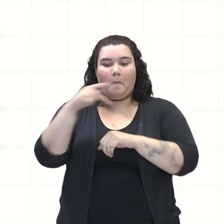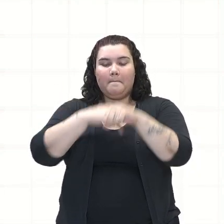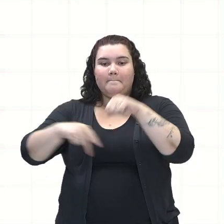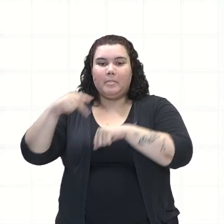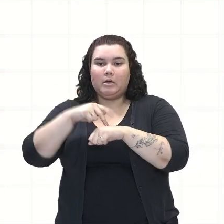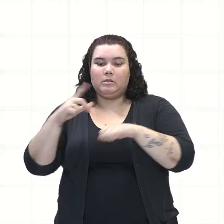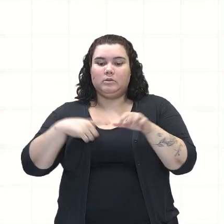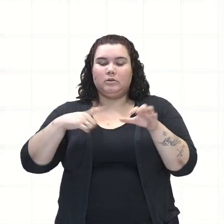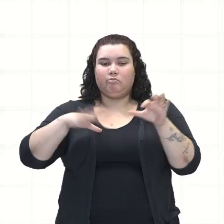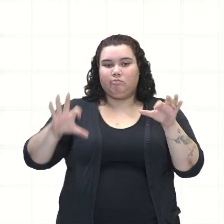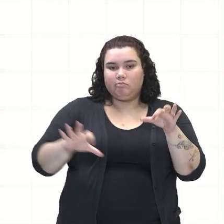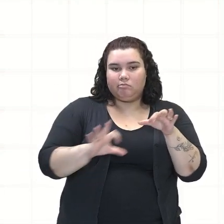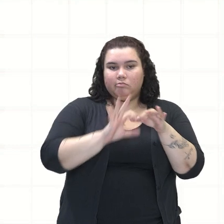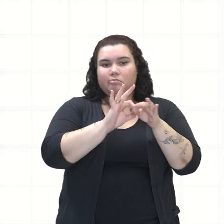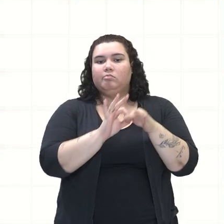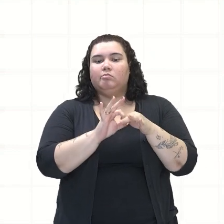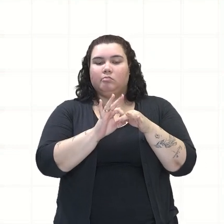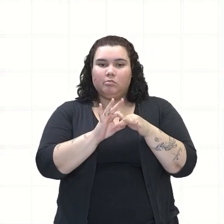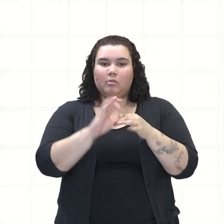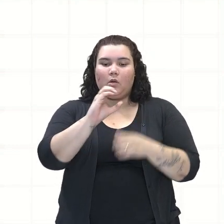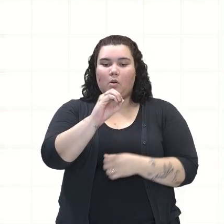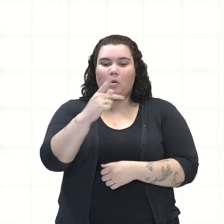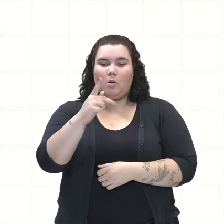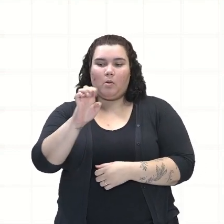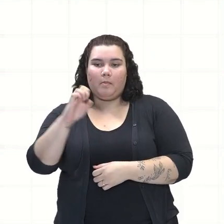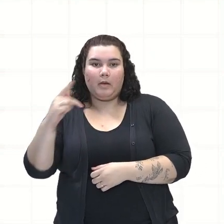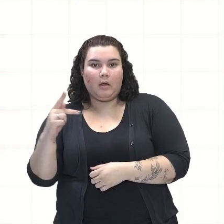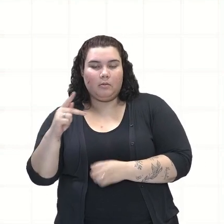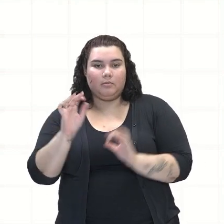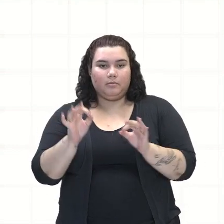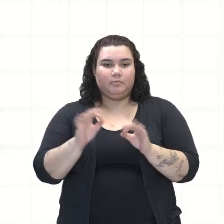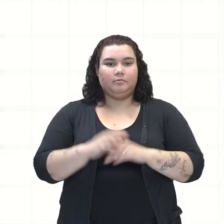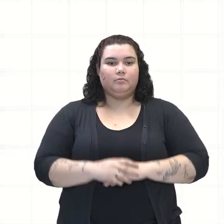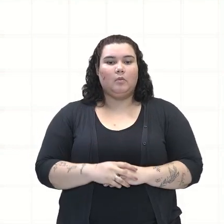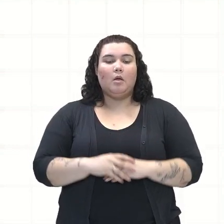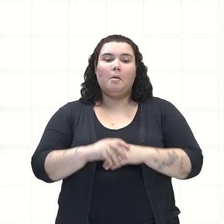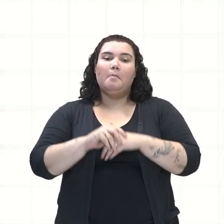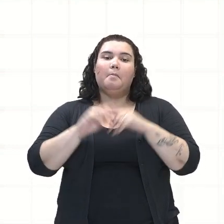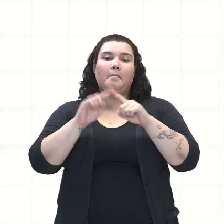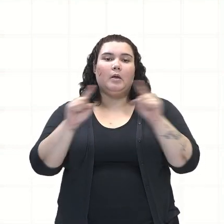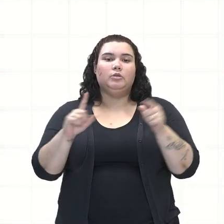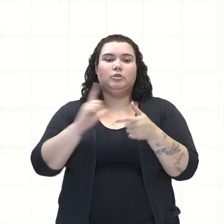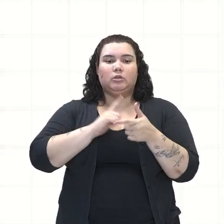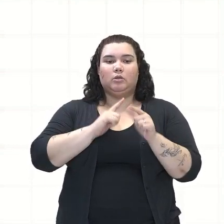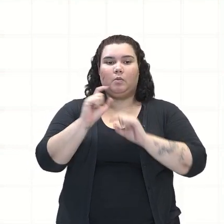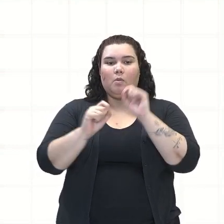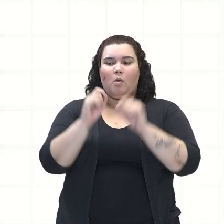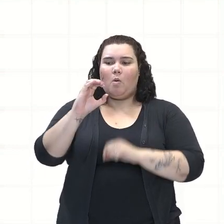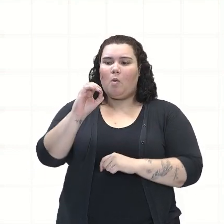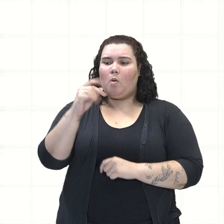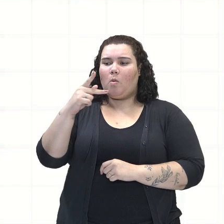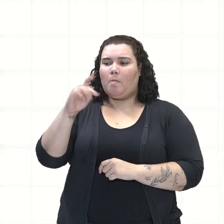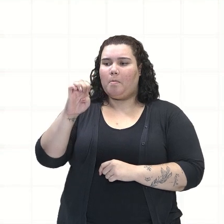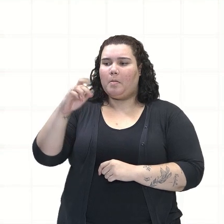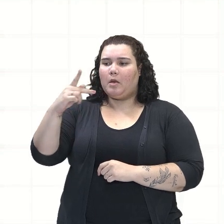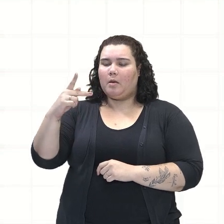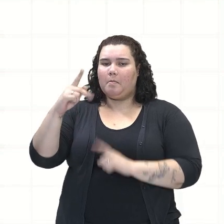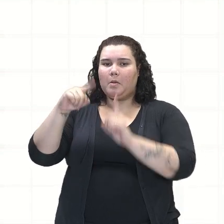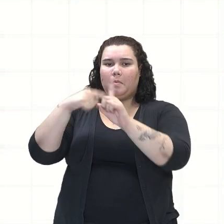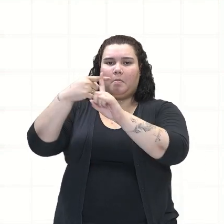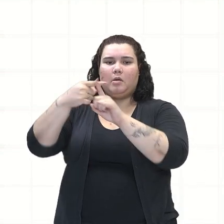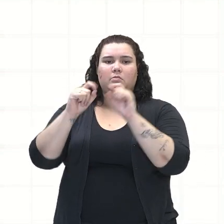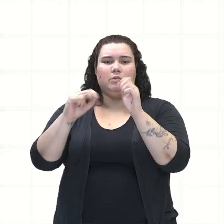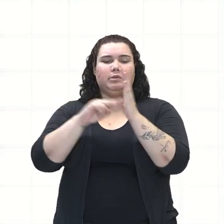que compõem a OPEP, certo? Só que nós temos também a OPEP+, que além desses 13